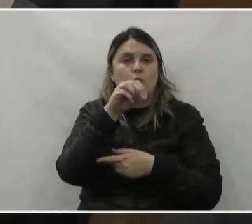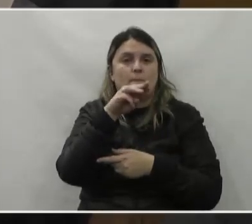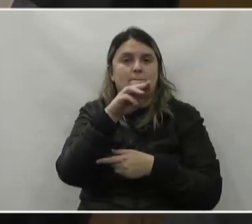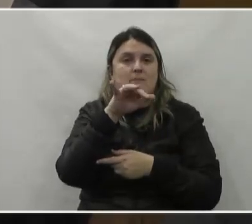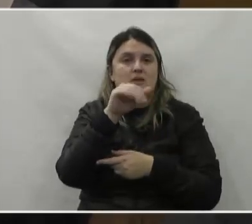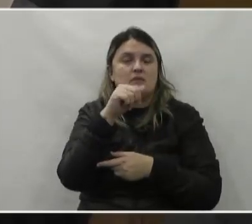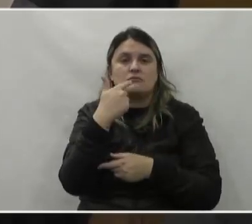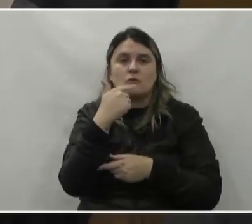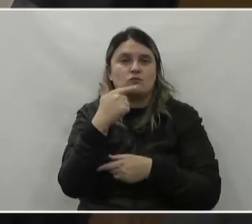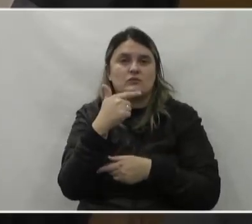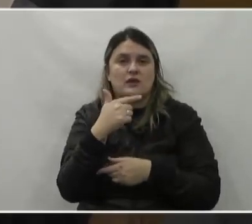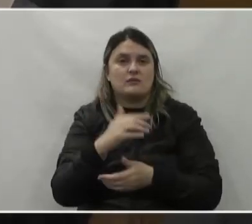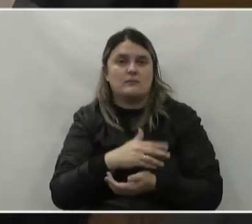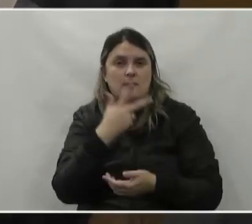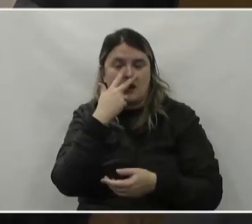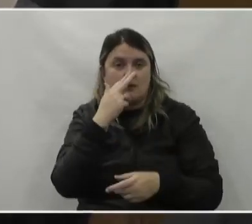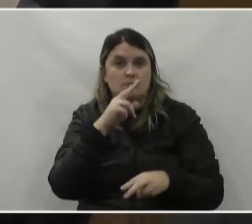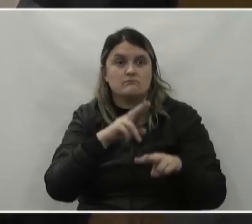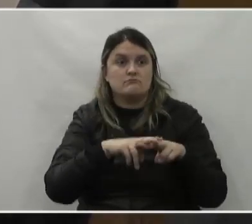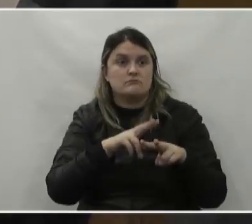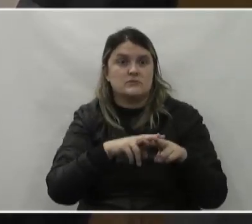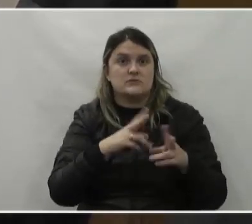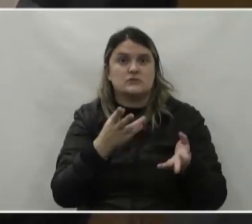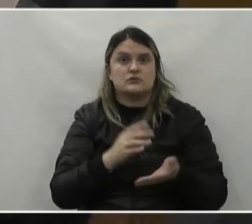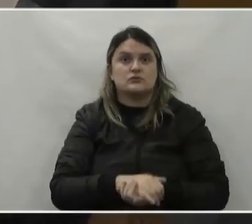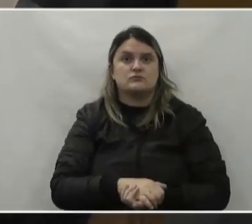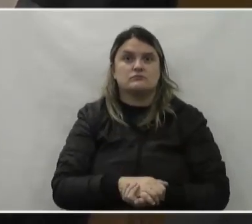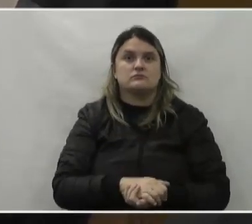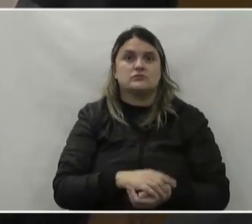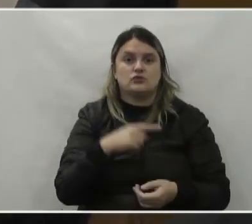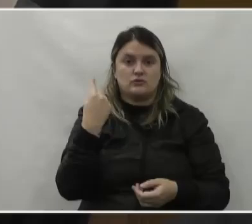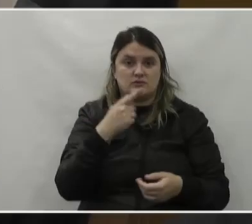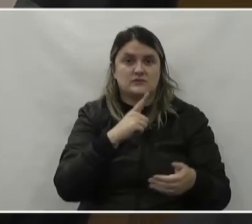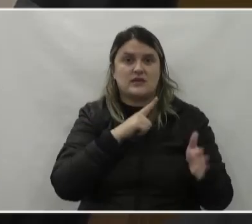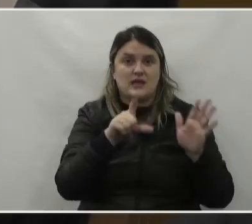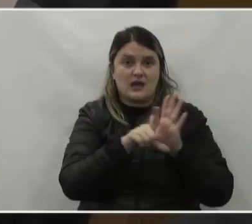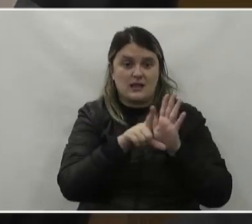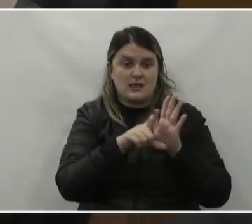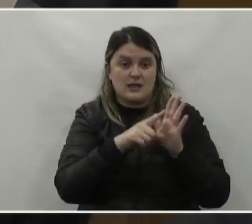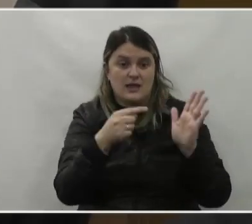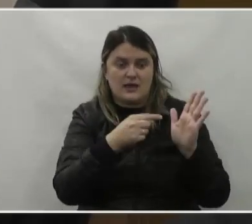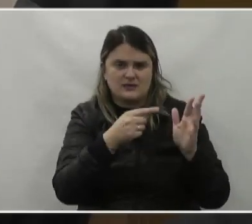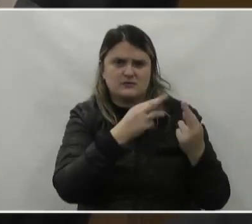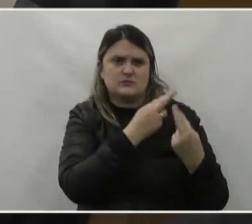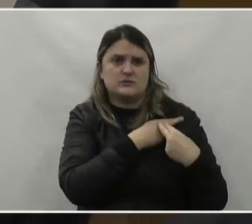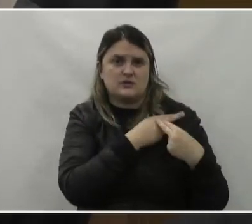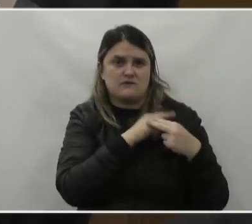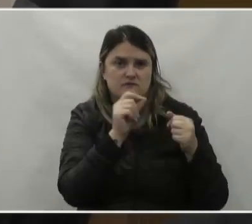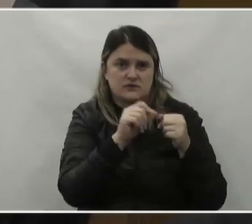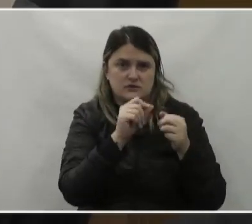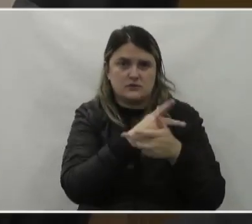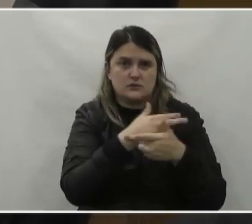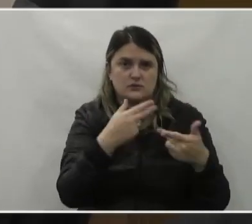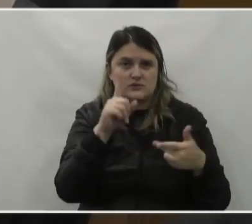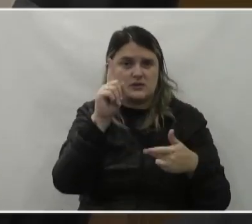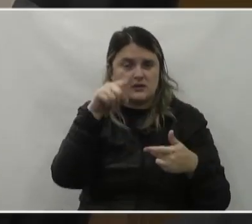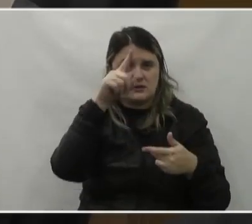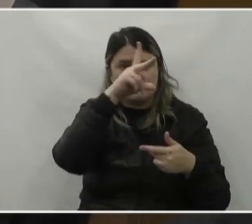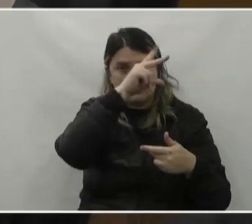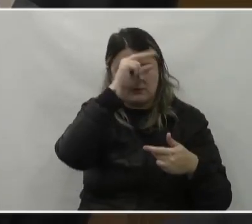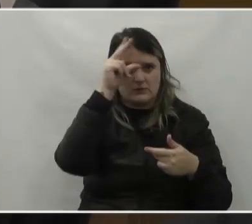a responsabilidade, inclusive previsto na lei orgânica, é do Poder Executivo. Então,